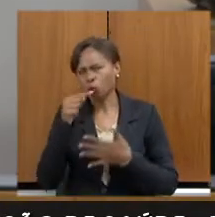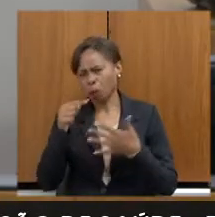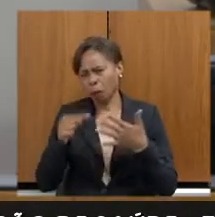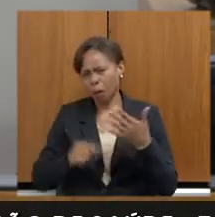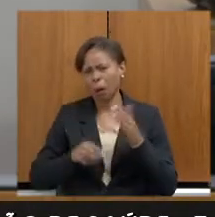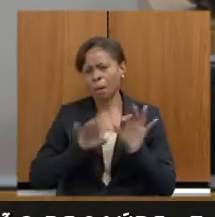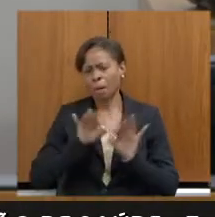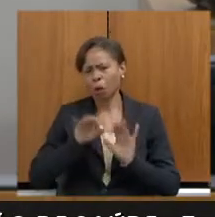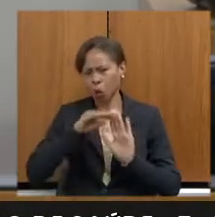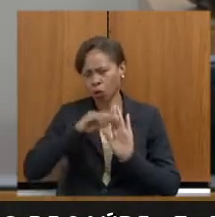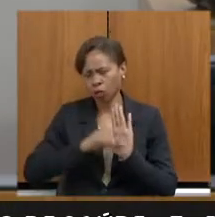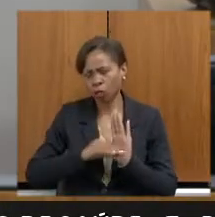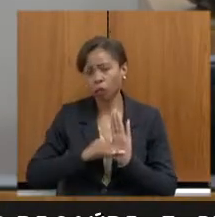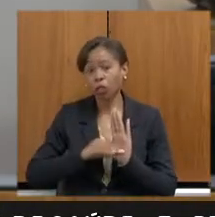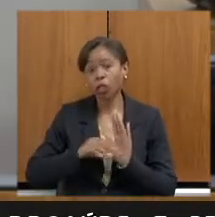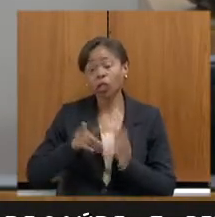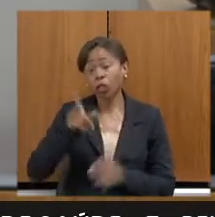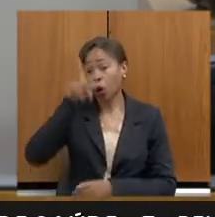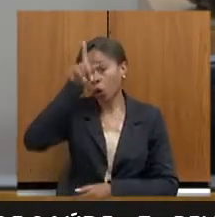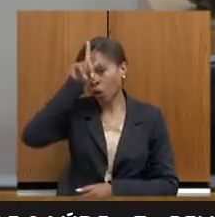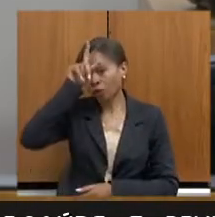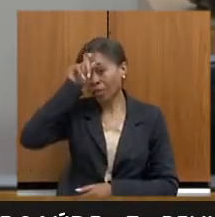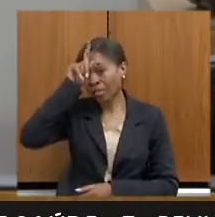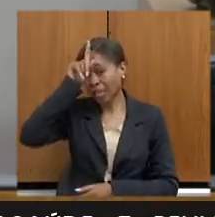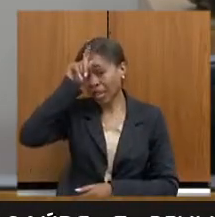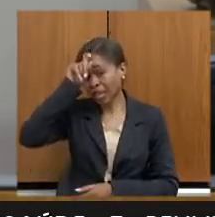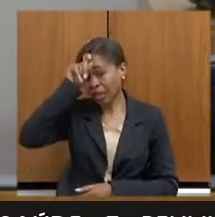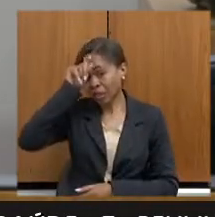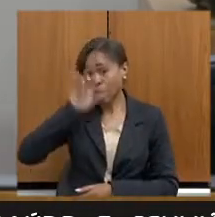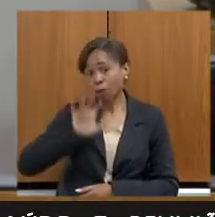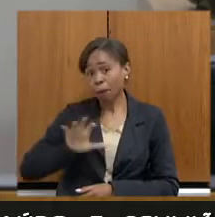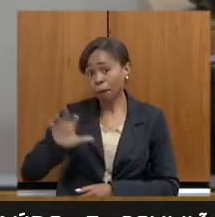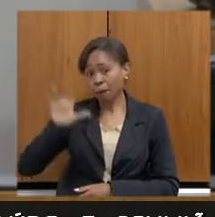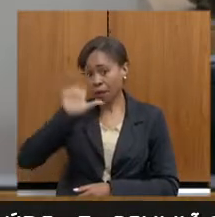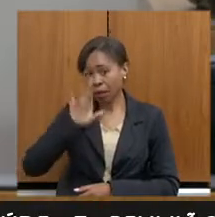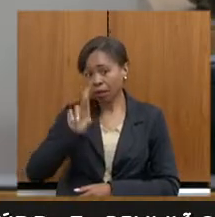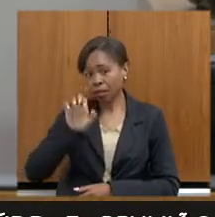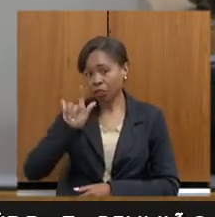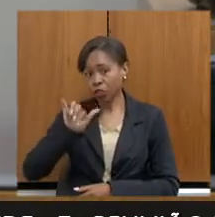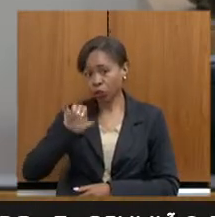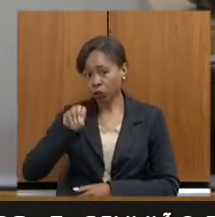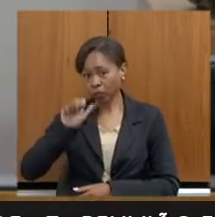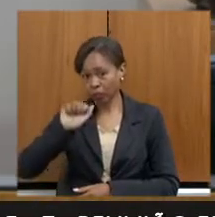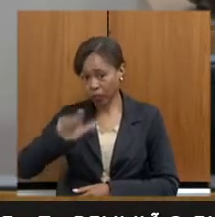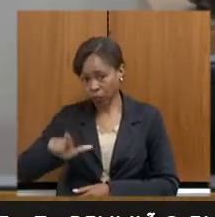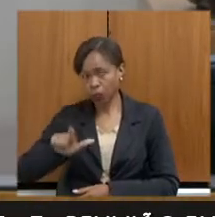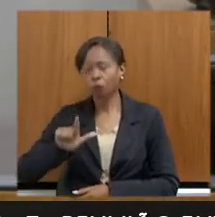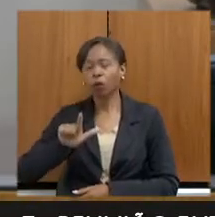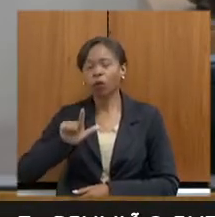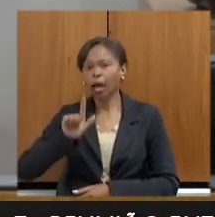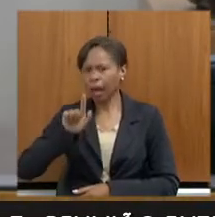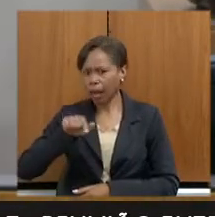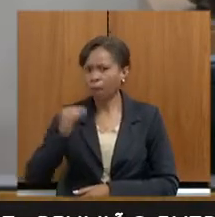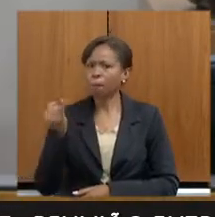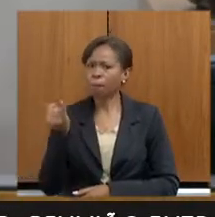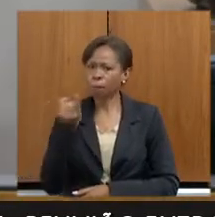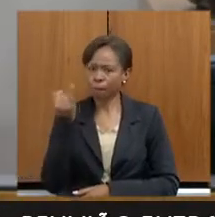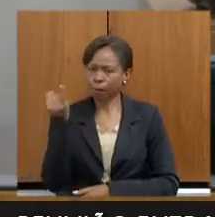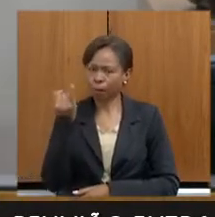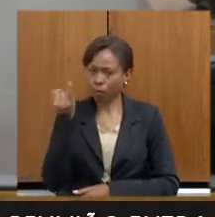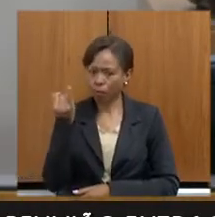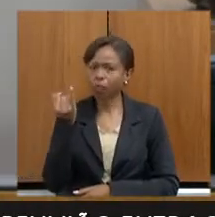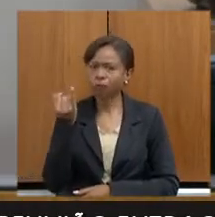o dos hospitais regionais que eu acho que é um tema muito interessante Nós estamos vendo aí e que